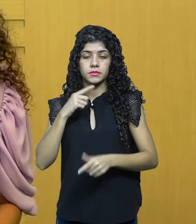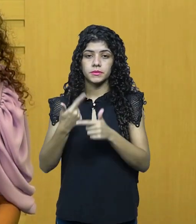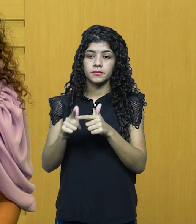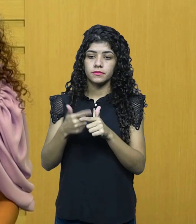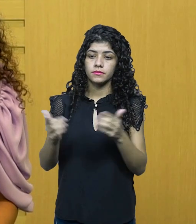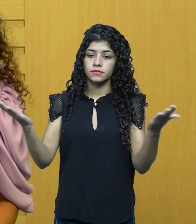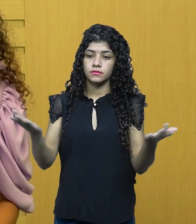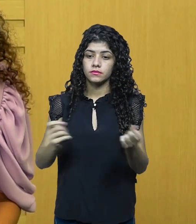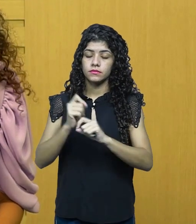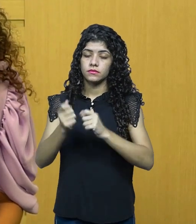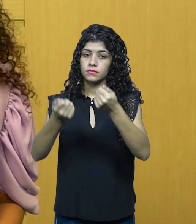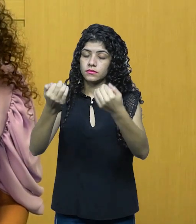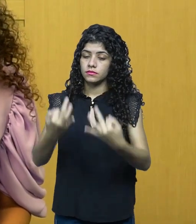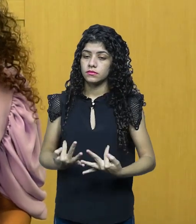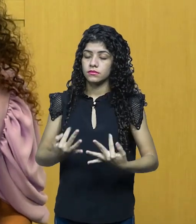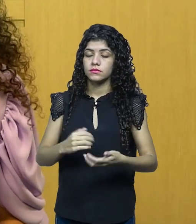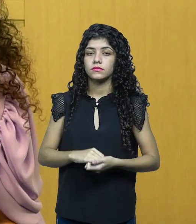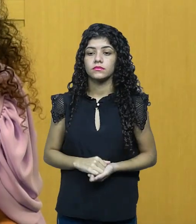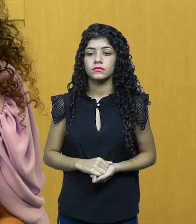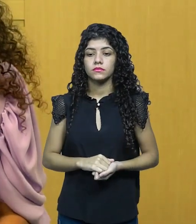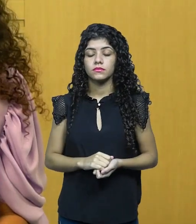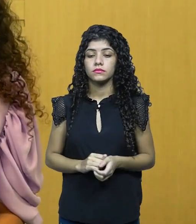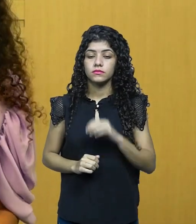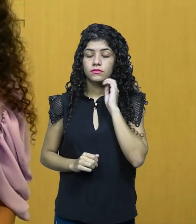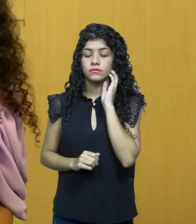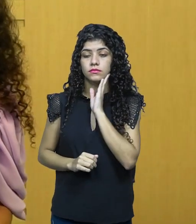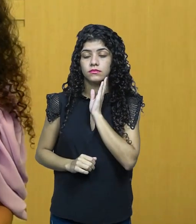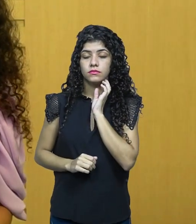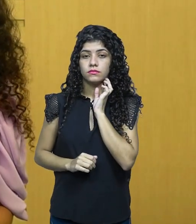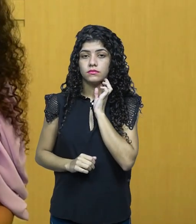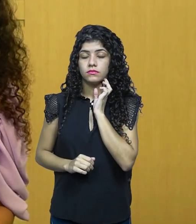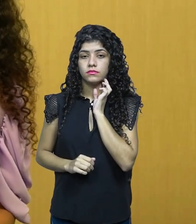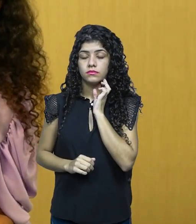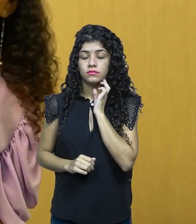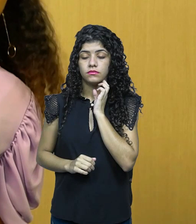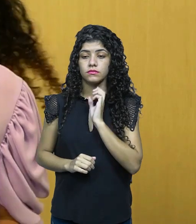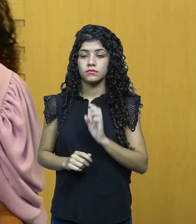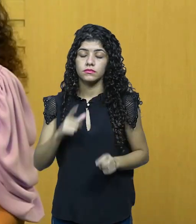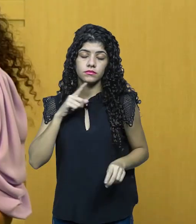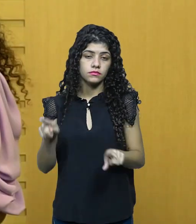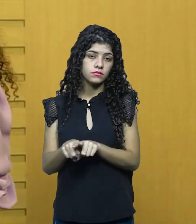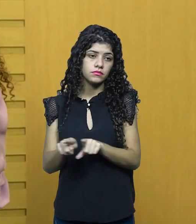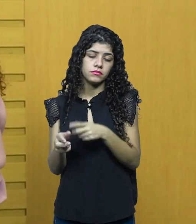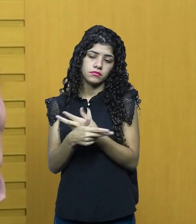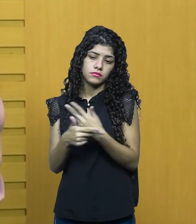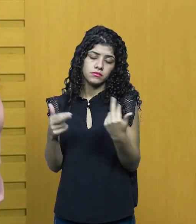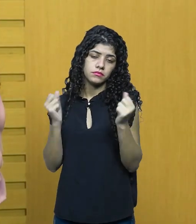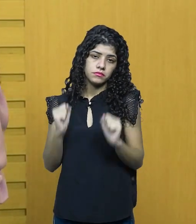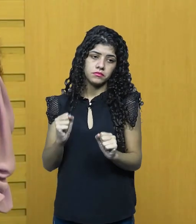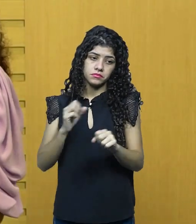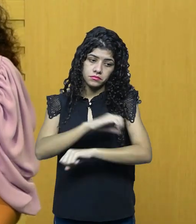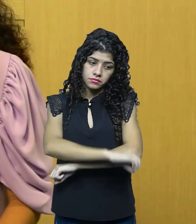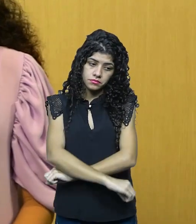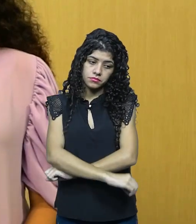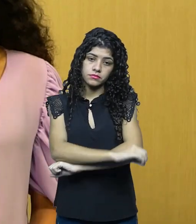também. Então, temporalidade do cabeçalho. Agora, vou falar dessa partezinha que vem no final, que é do dia ou da noite, que são os mais comuns.